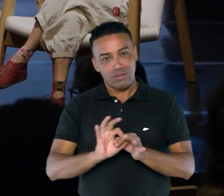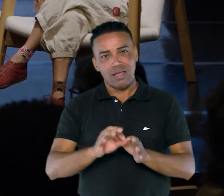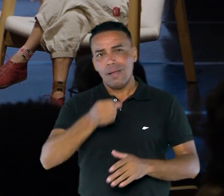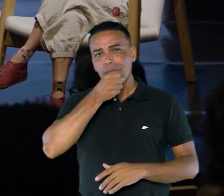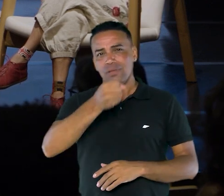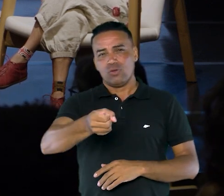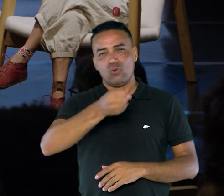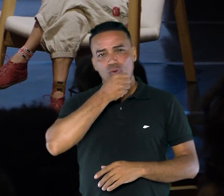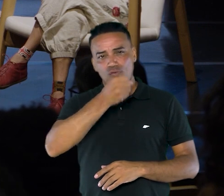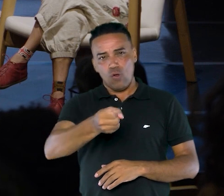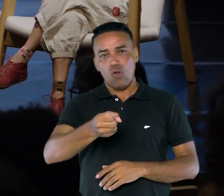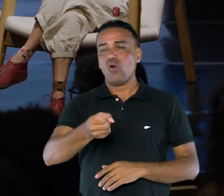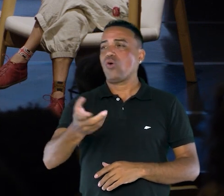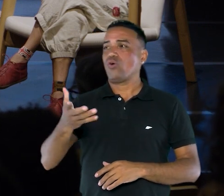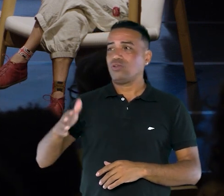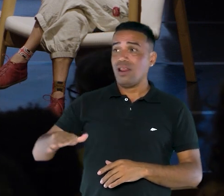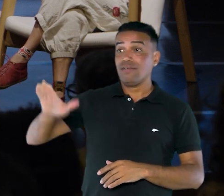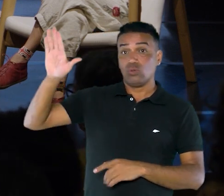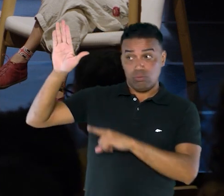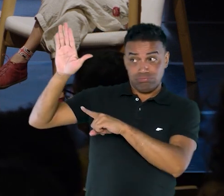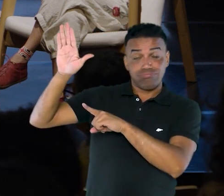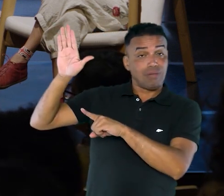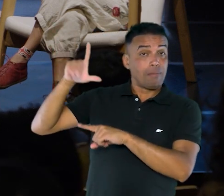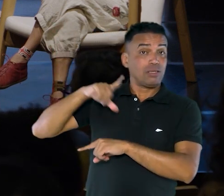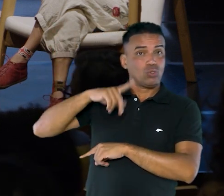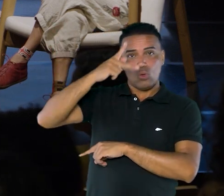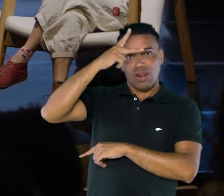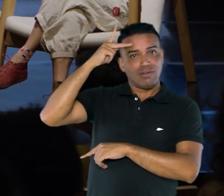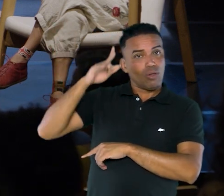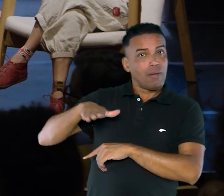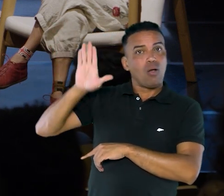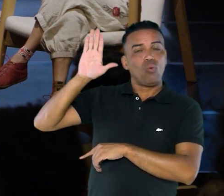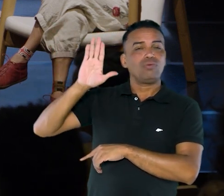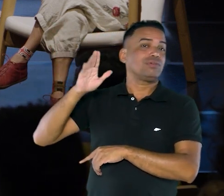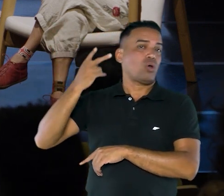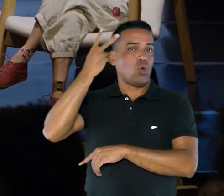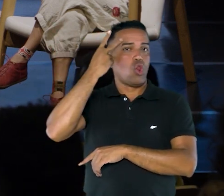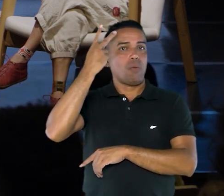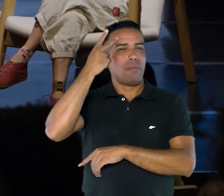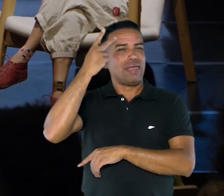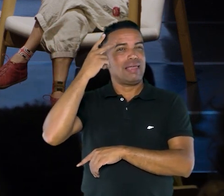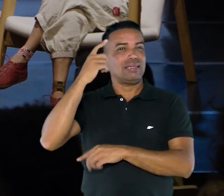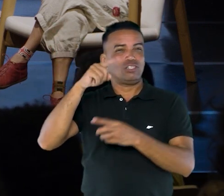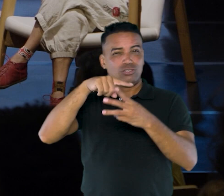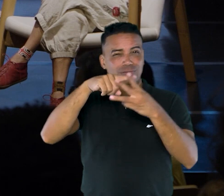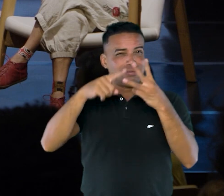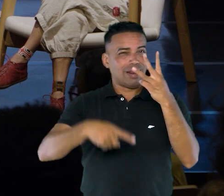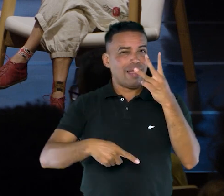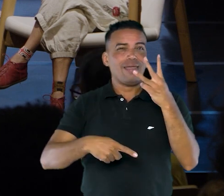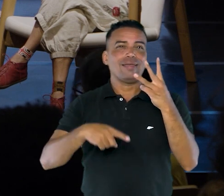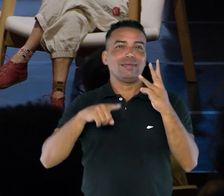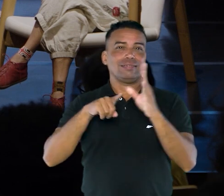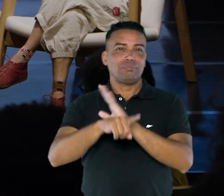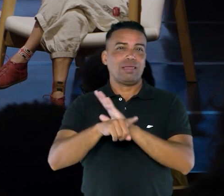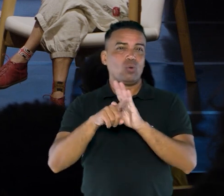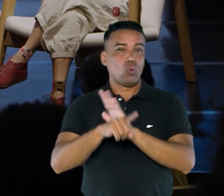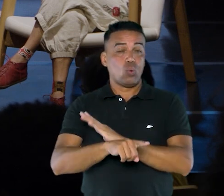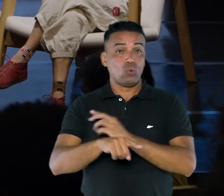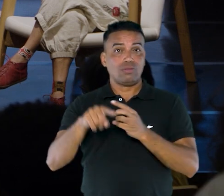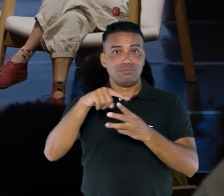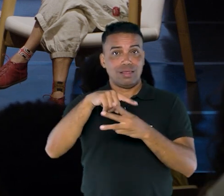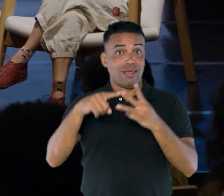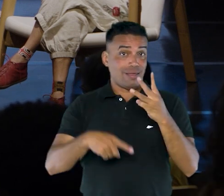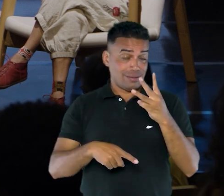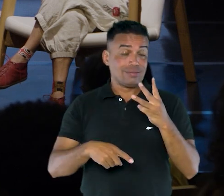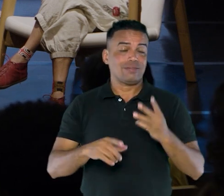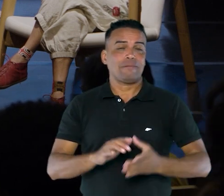Tem um microfone por ali, tem uma mão levantada ali já. Normalmente, a gente faz no máximo 3, tá, gente? Então, quem tiver perguntas,